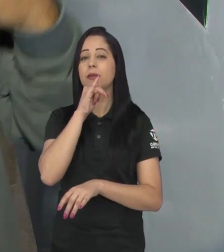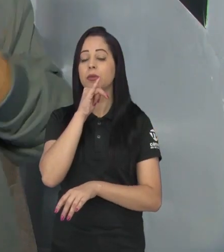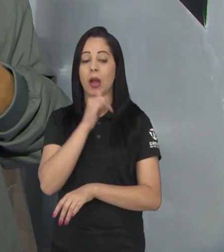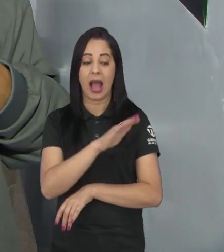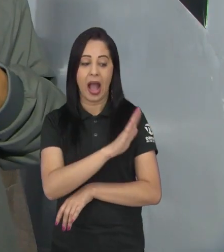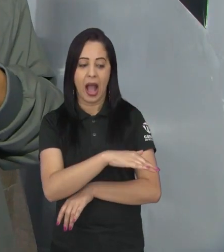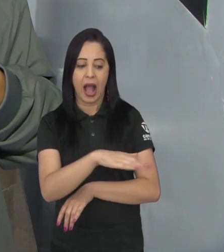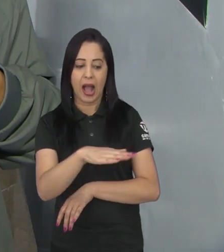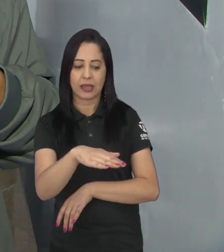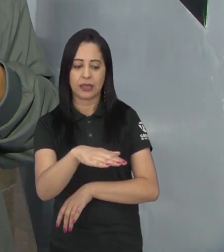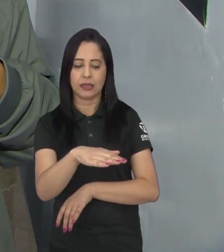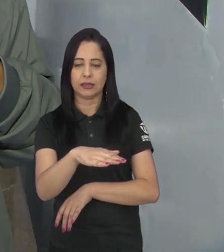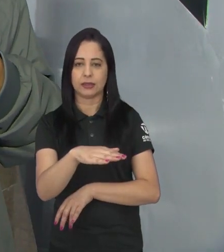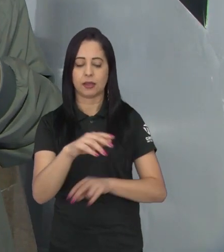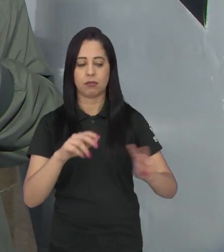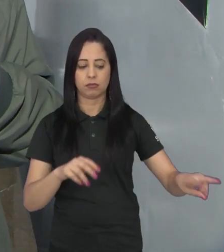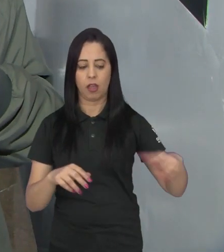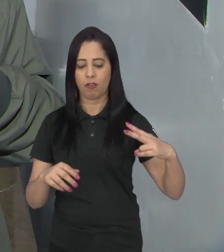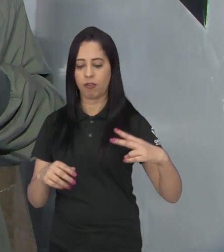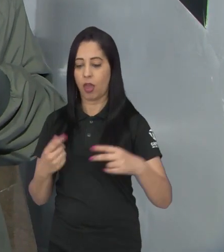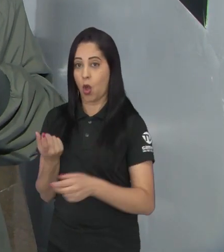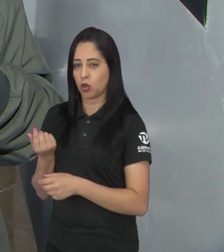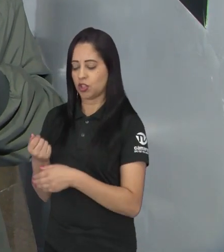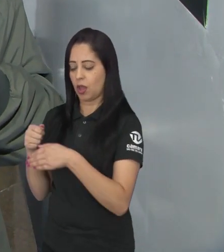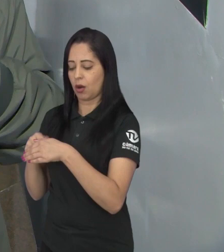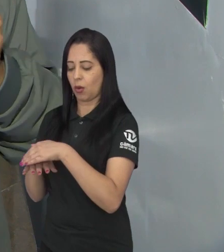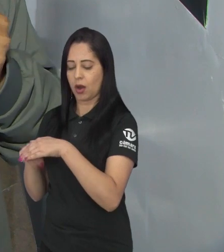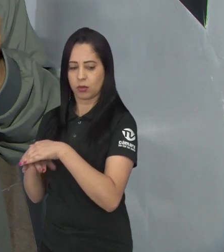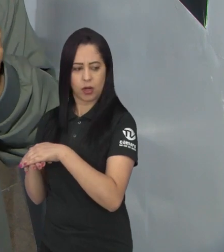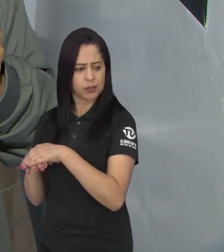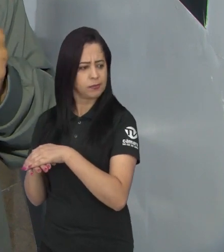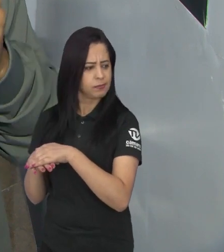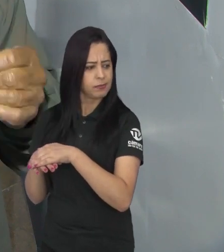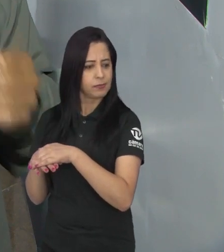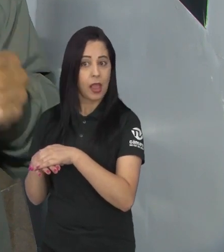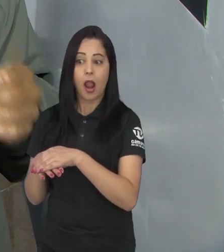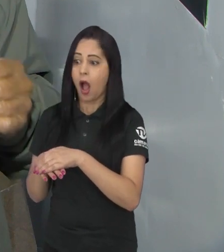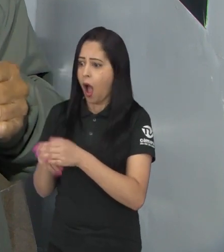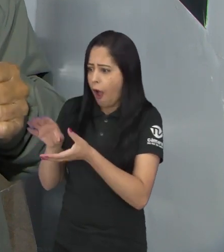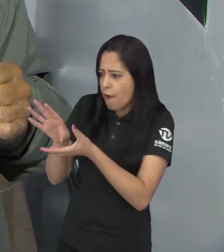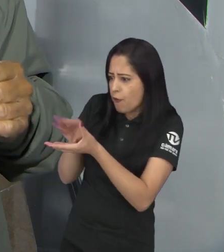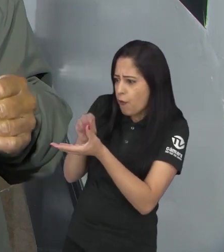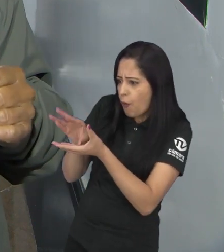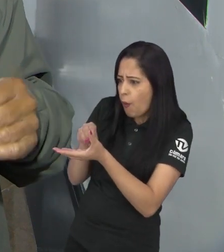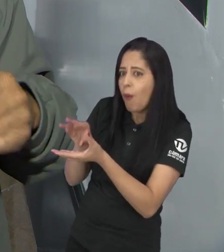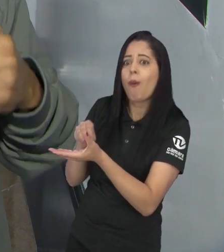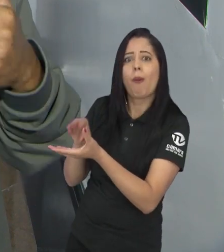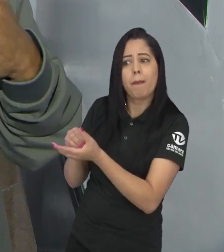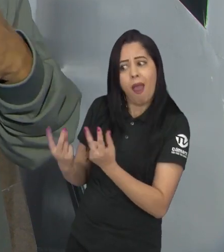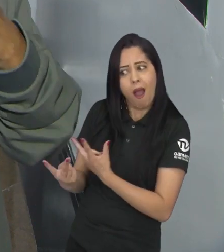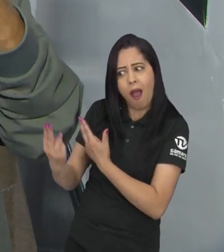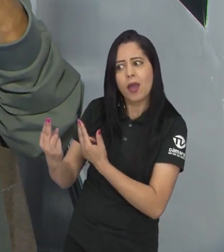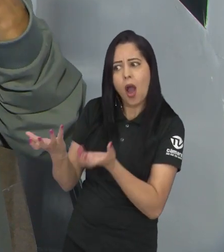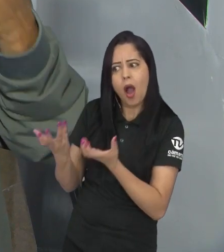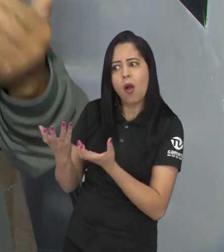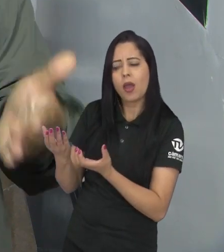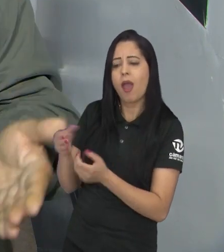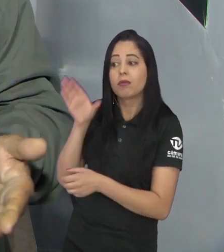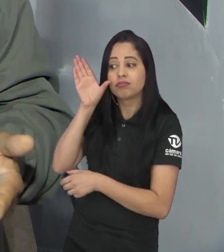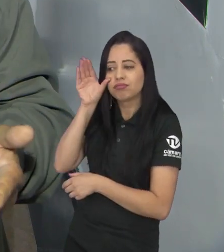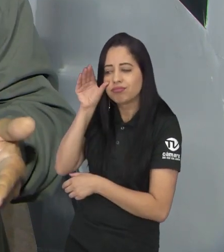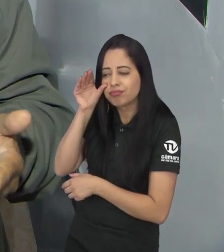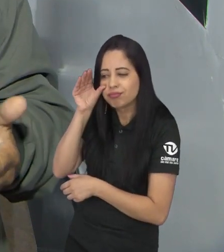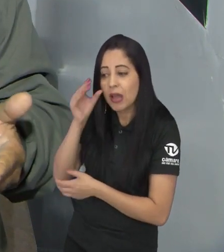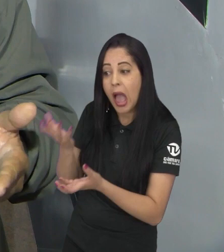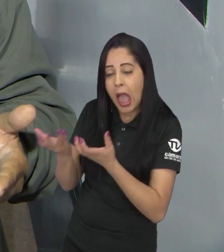que você está guardando dinheiro no seu cofrinho, né, ela também quer fazer isso, né? Até no primeiro